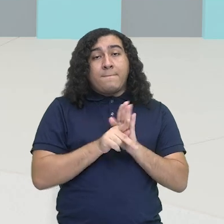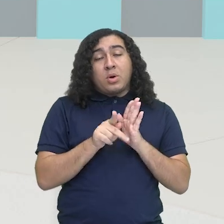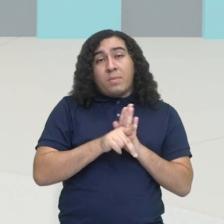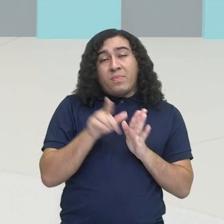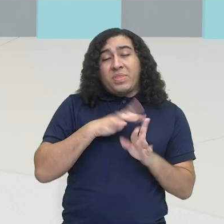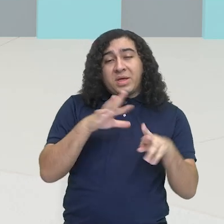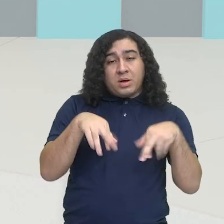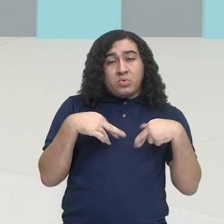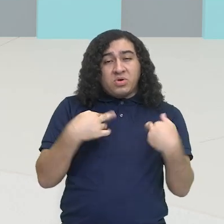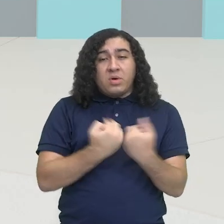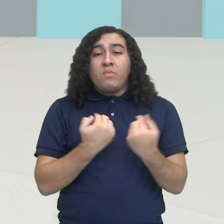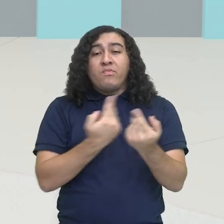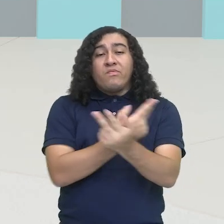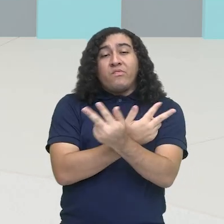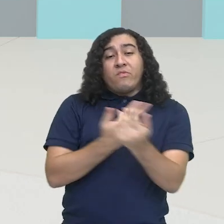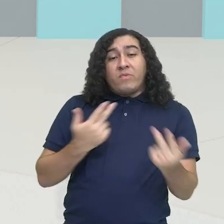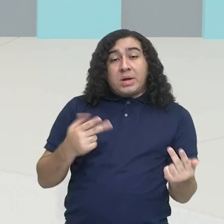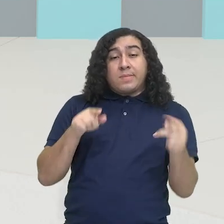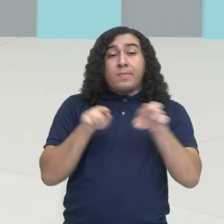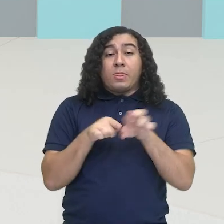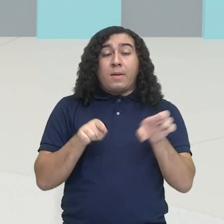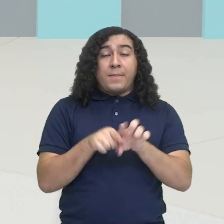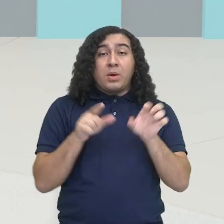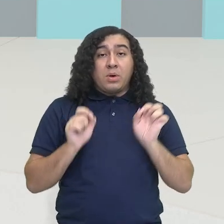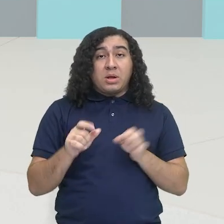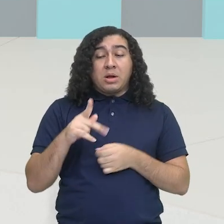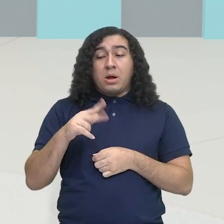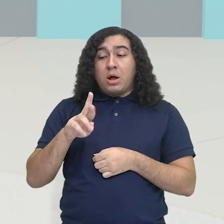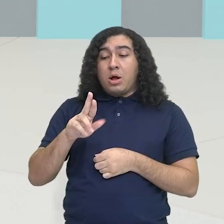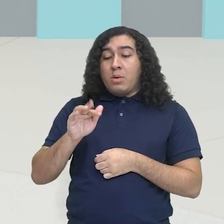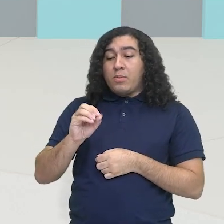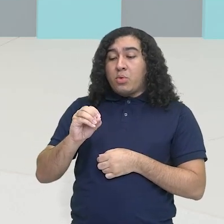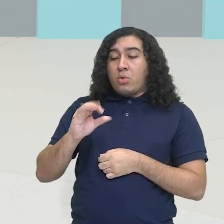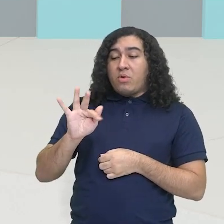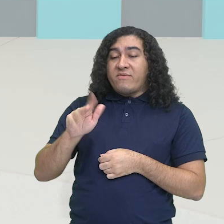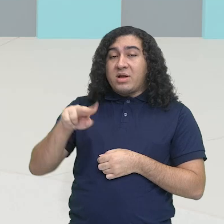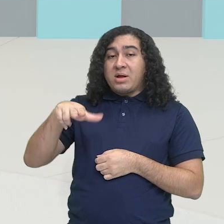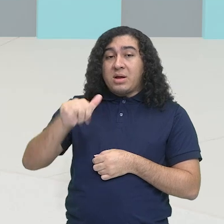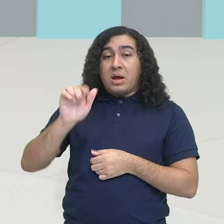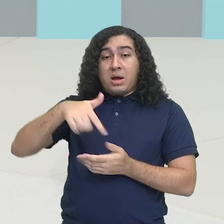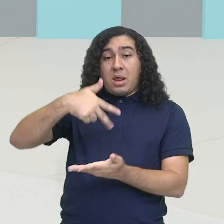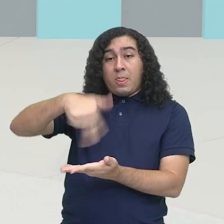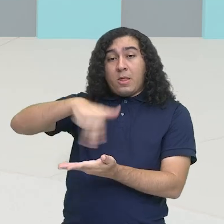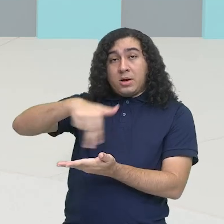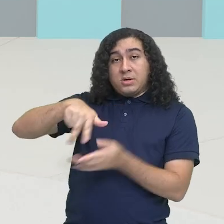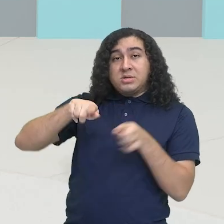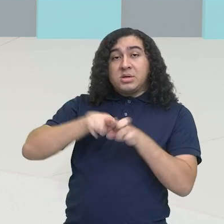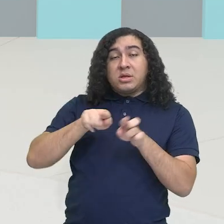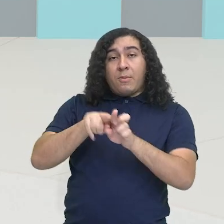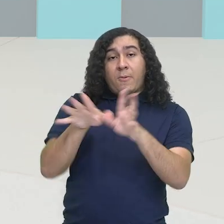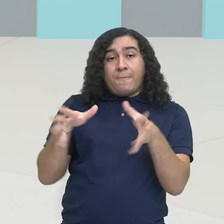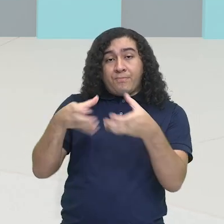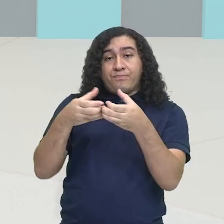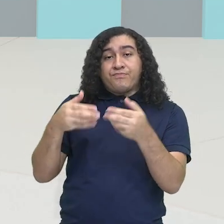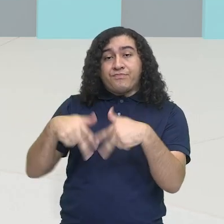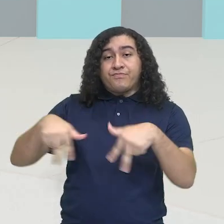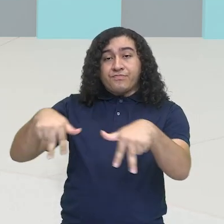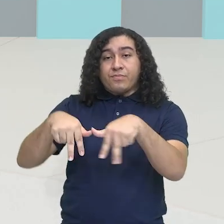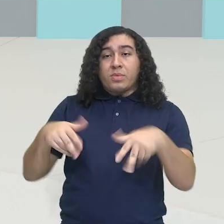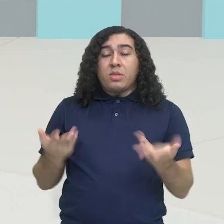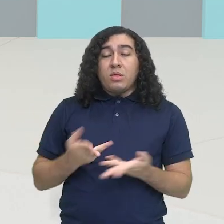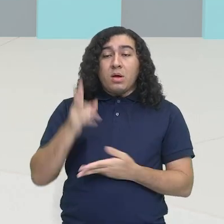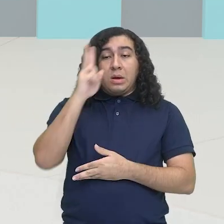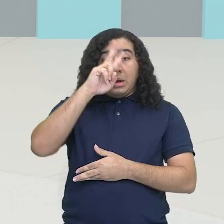das novenas, das ladainhas, e na parte profana, através da dança do Marabaixo e dos bailes. Vamos, então,